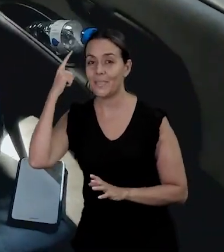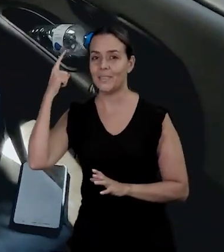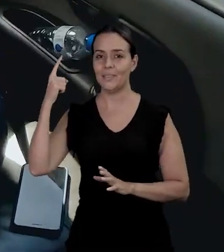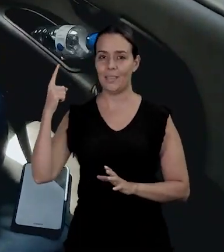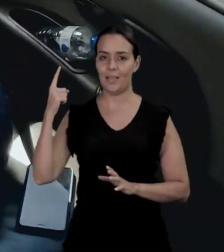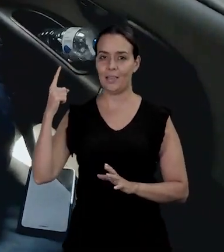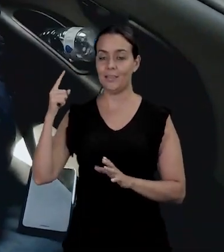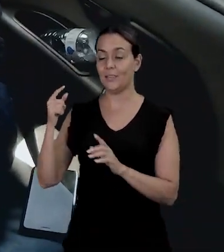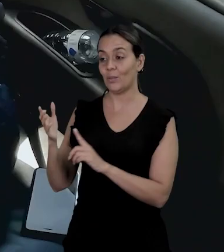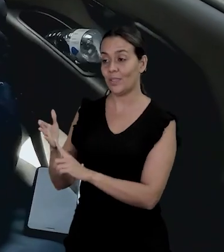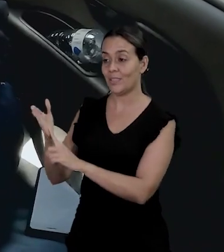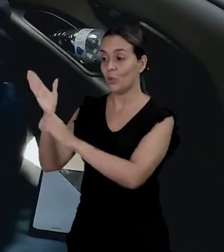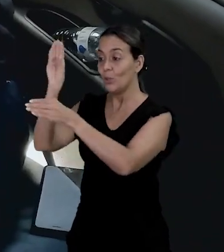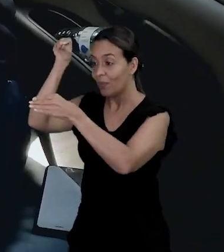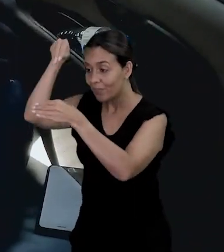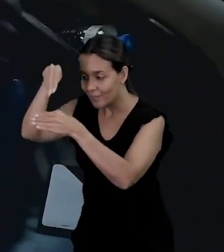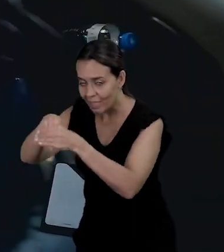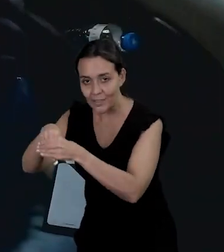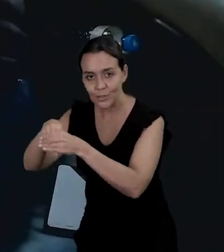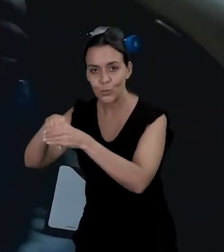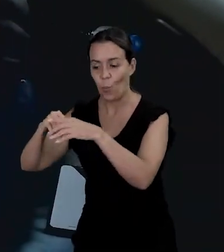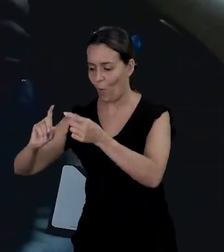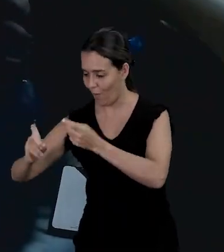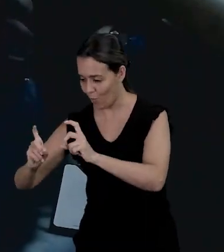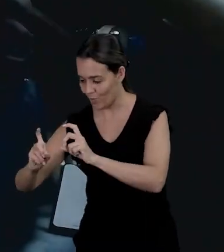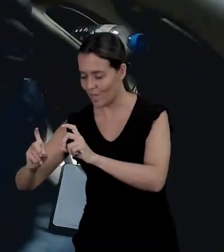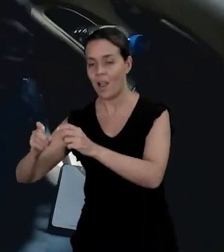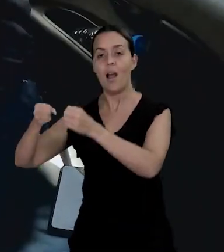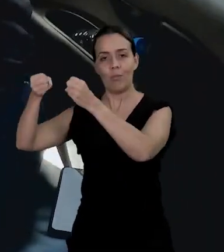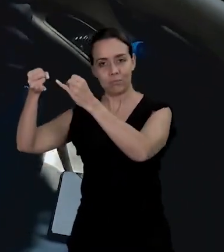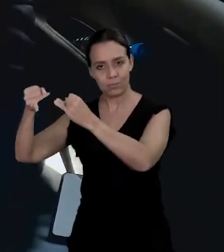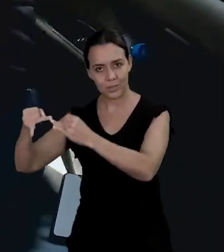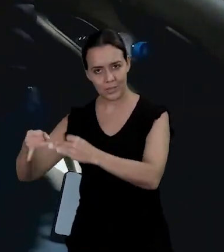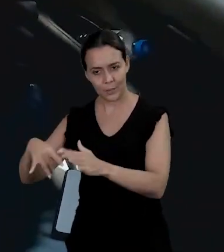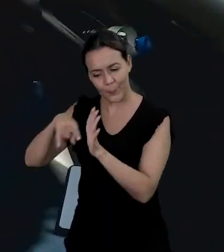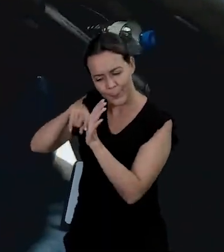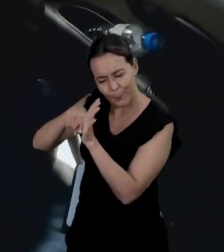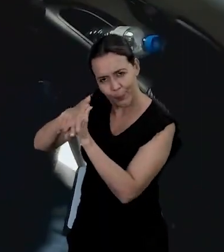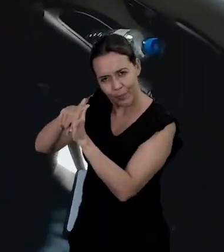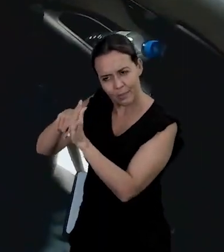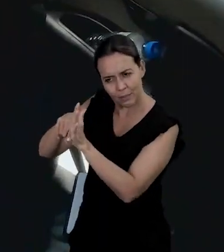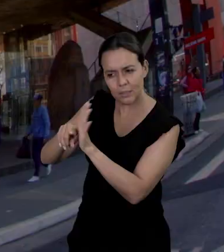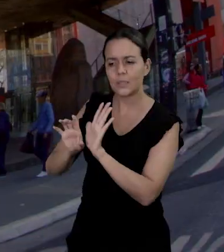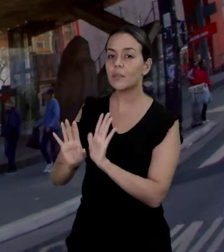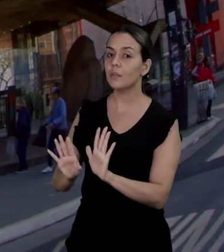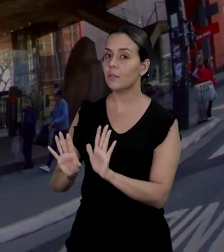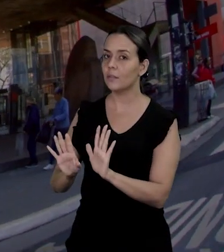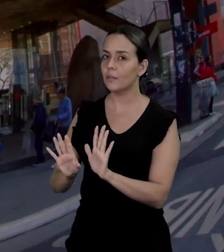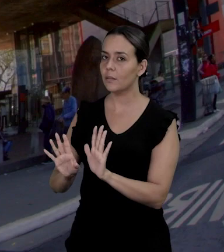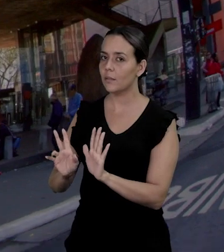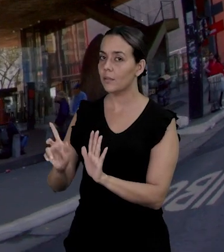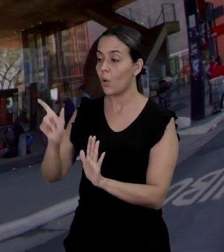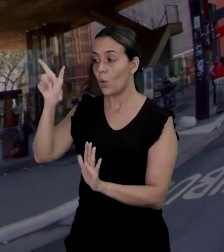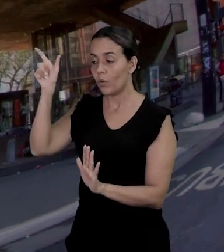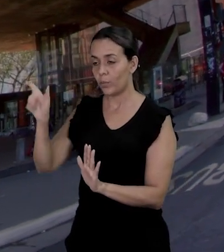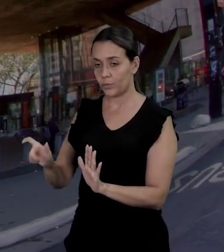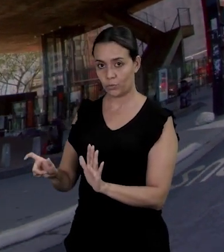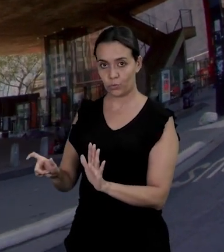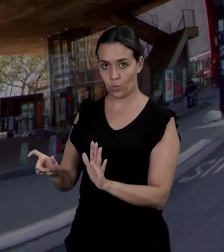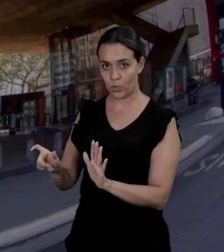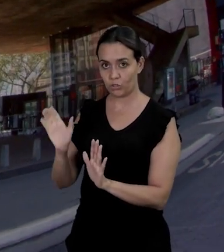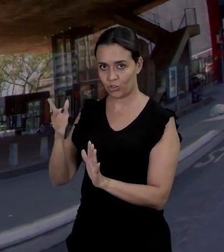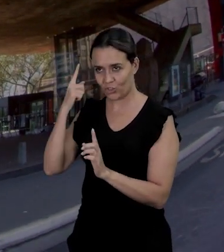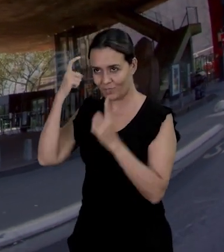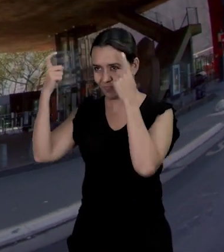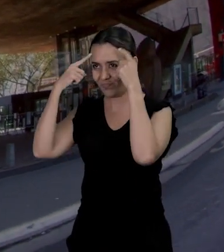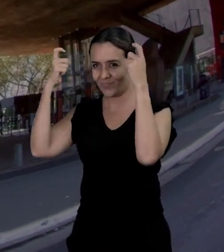falei, peraí, a pessoa que está desenvolvendo, por exemplo, você é uma pessoa super capacitada, né? Tem altos títulos, inclusive,